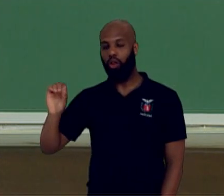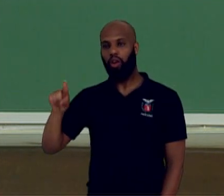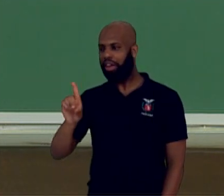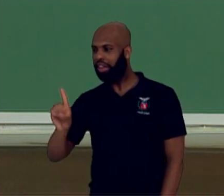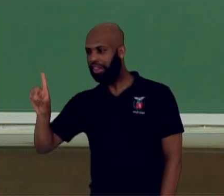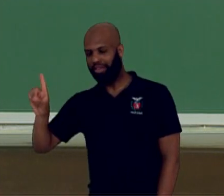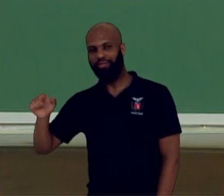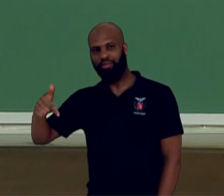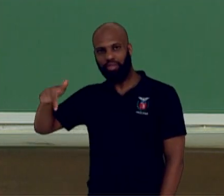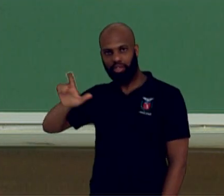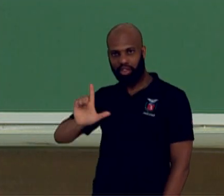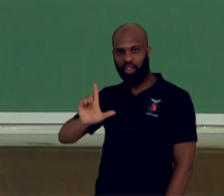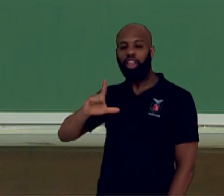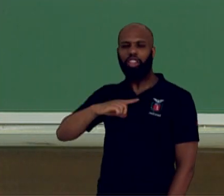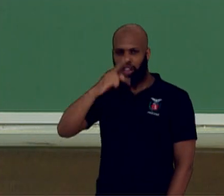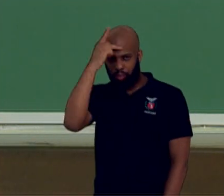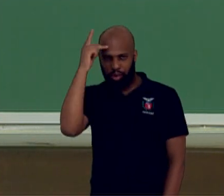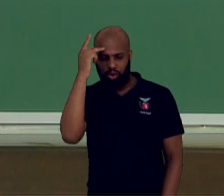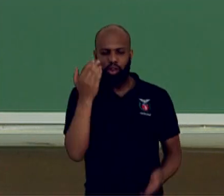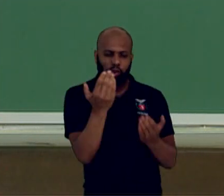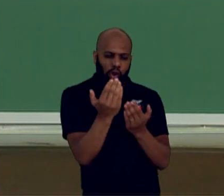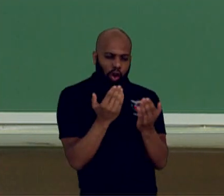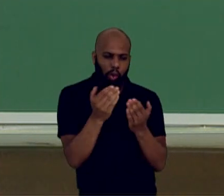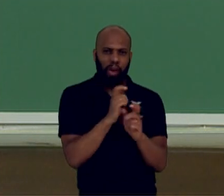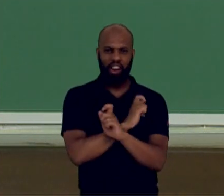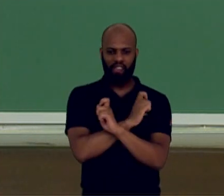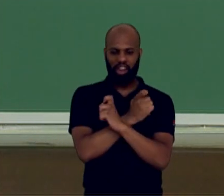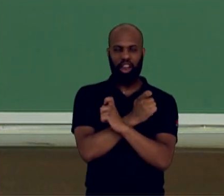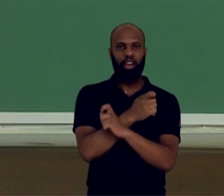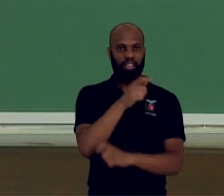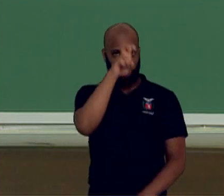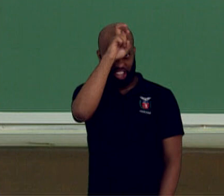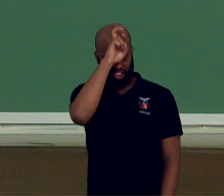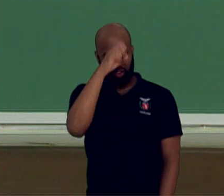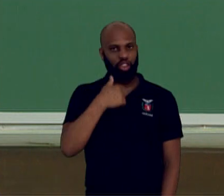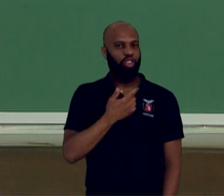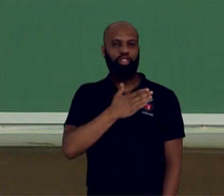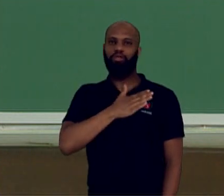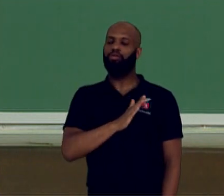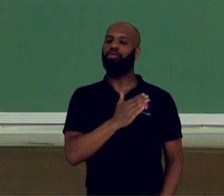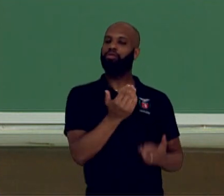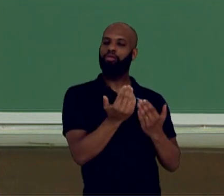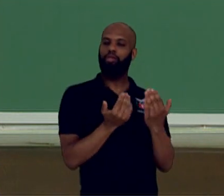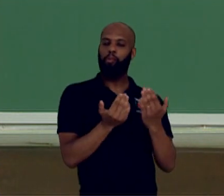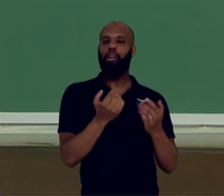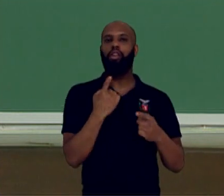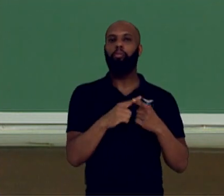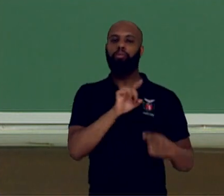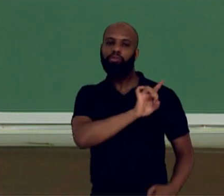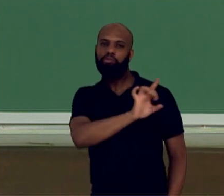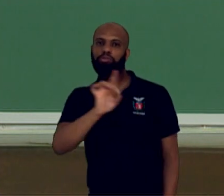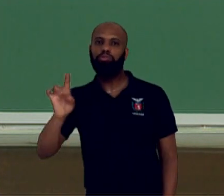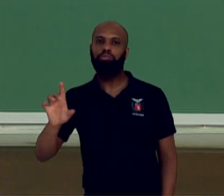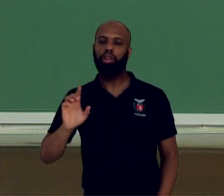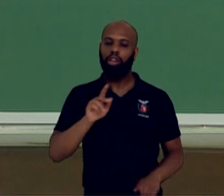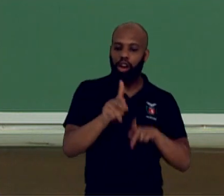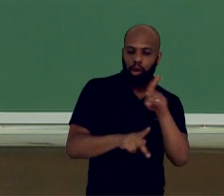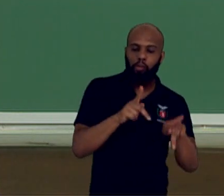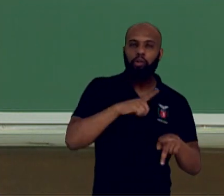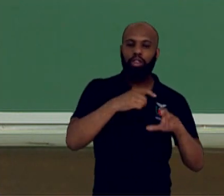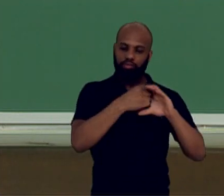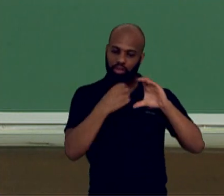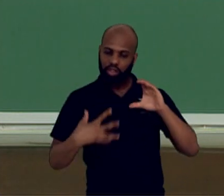comparar com a ideia do faraó. Eu, particularmente, não gosto de fazer essas comparações, cada civilização sua